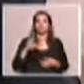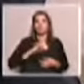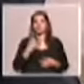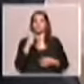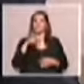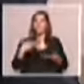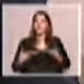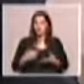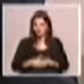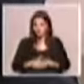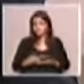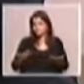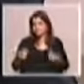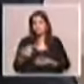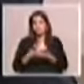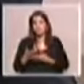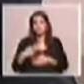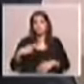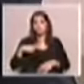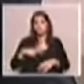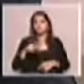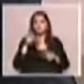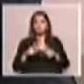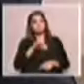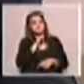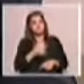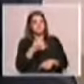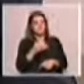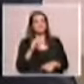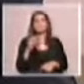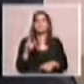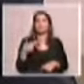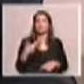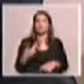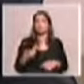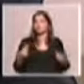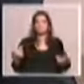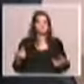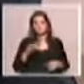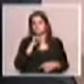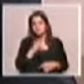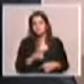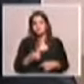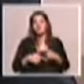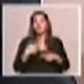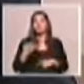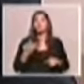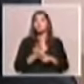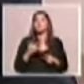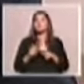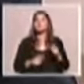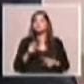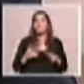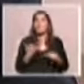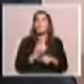quilo. Temos mercado em Portugal que pessoas que sejam disponíveis para pagar 20, 30 euros, não existe muito desse mercado. E depois porque as pessoas recorrem muito